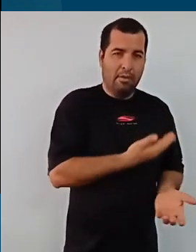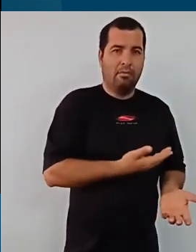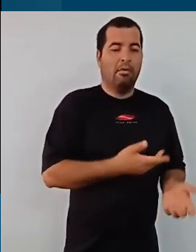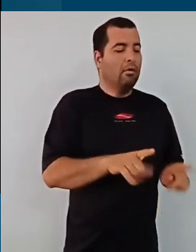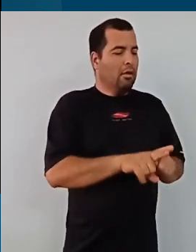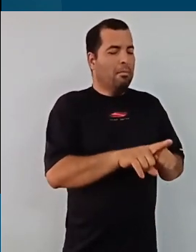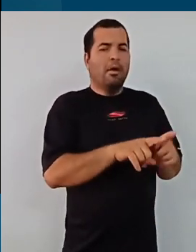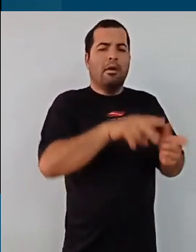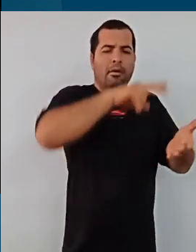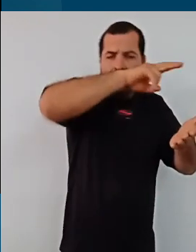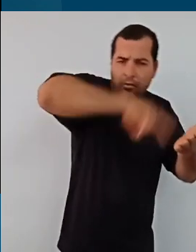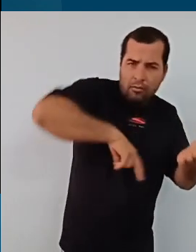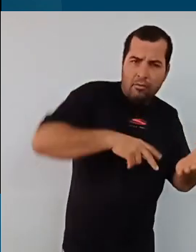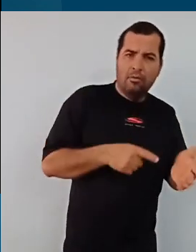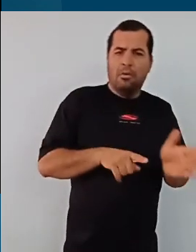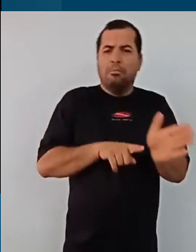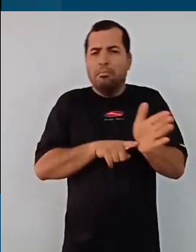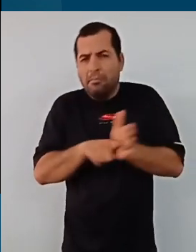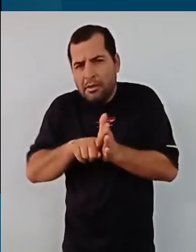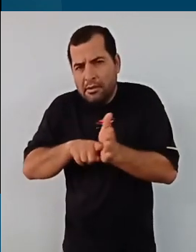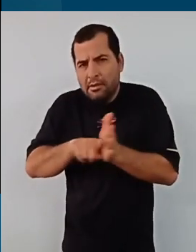leitura, pesquisa,